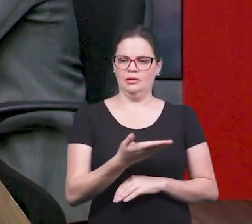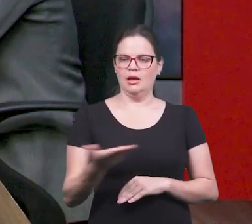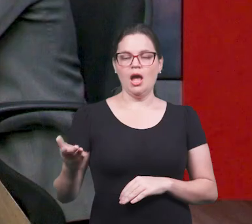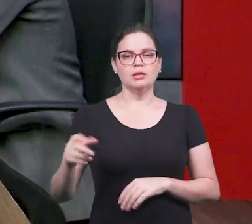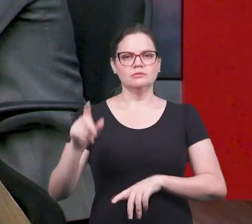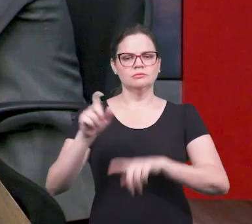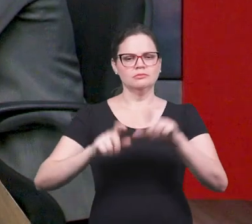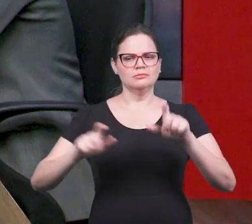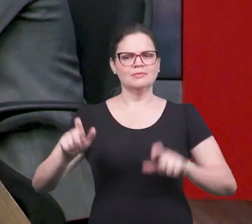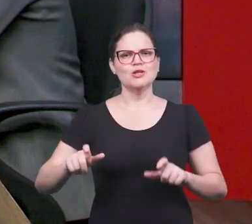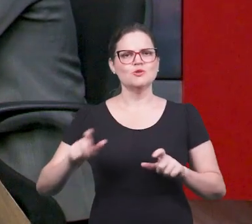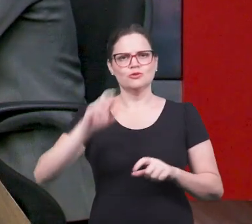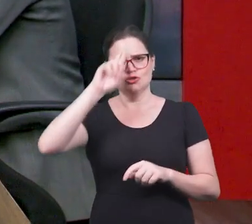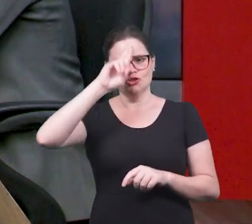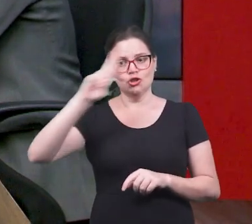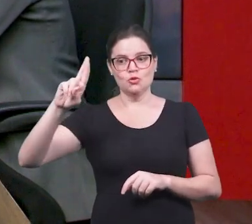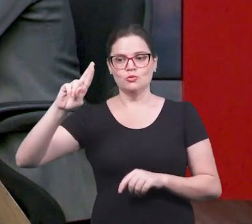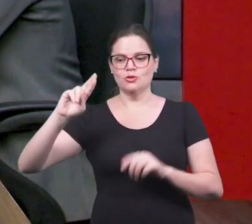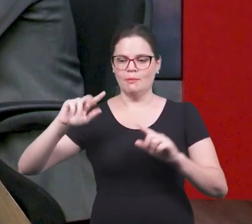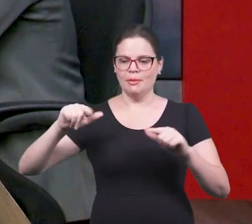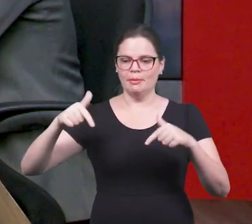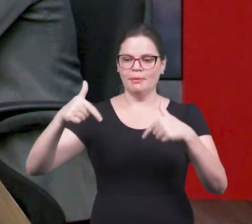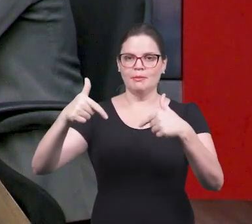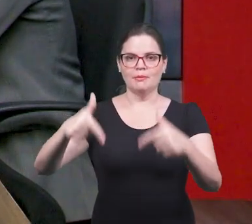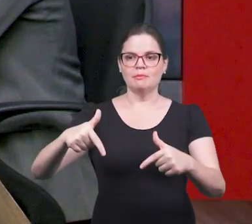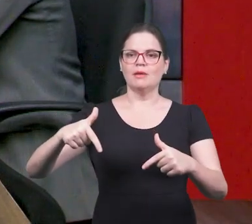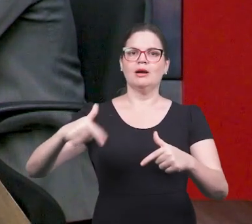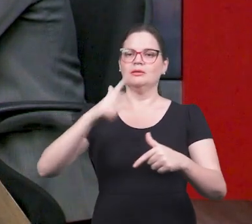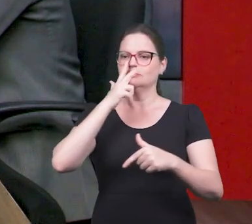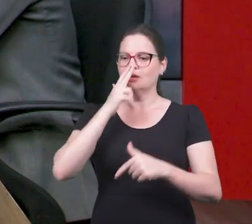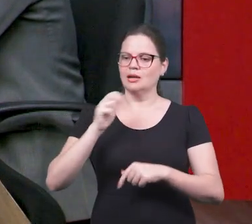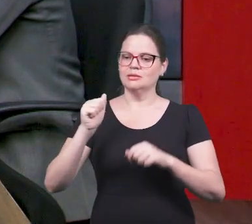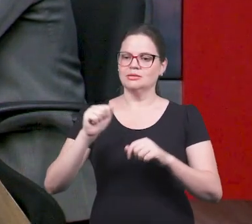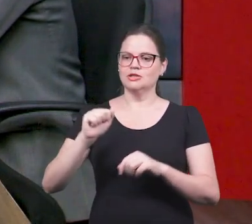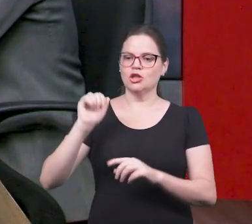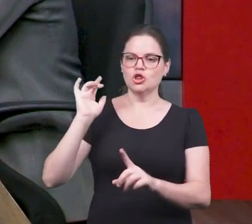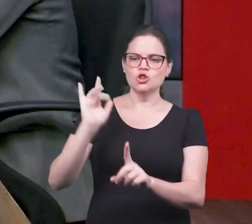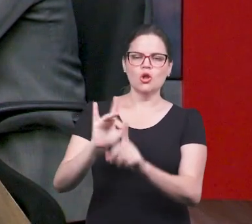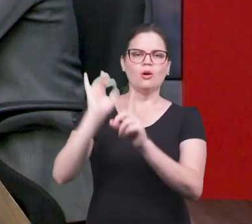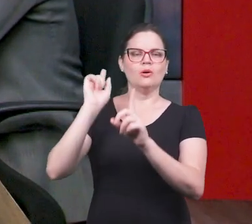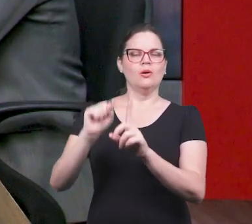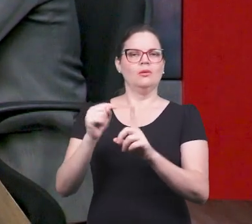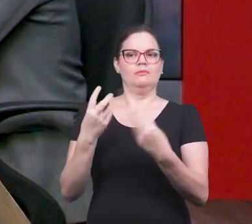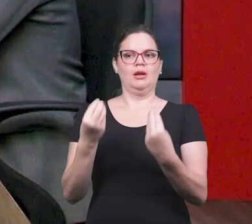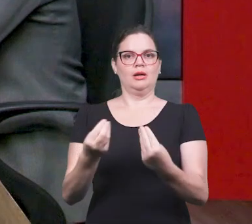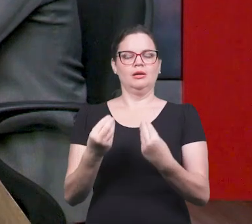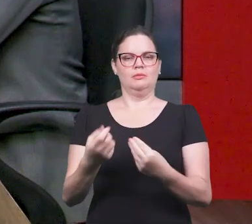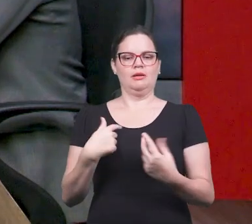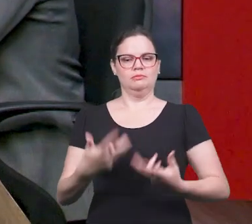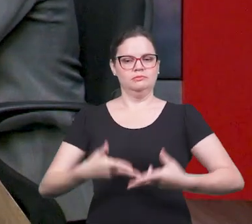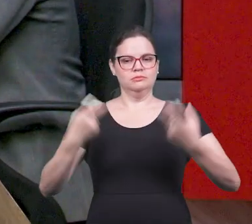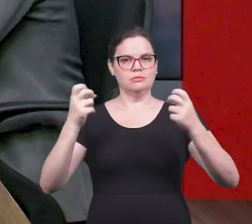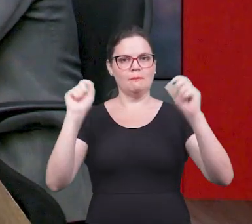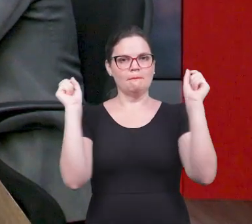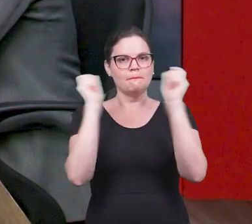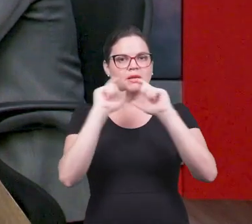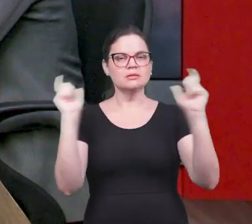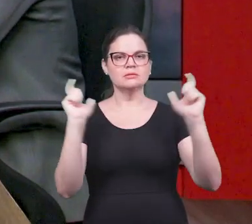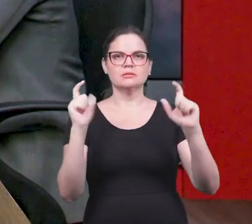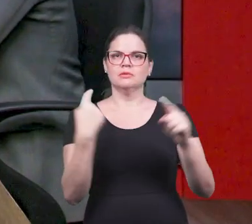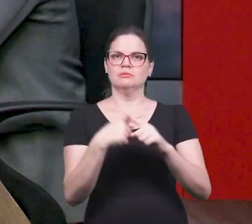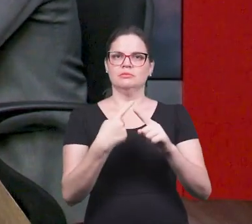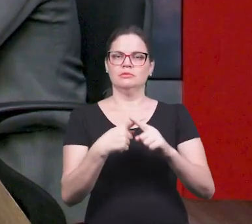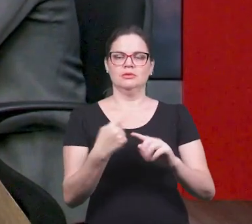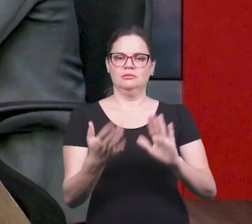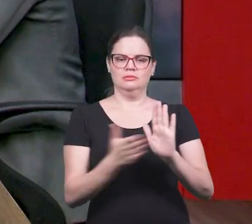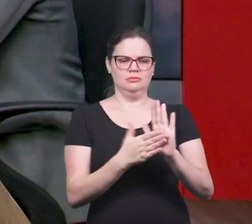pelo Senhor, né? A reforma, ela, como você disse bem, é algo assim, é uma reforma. Então não